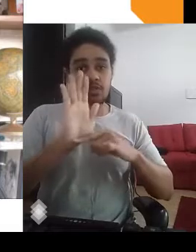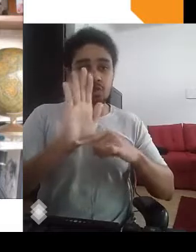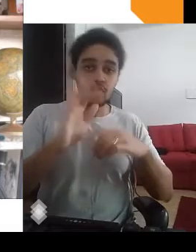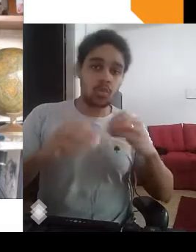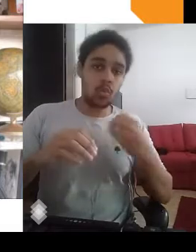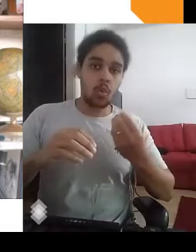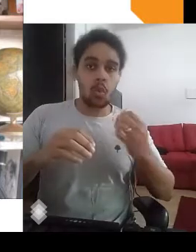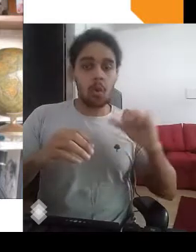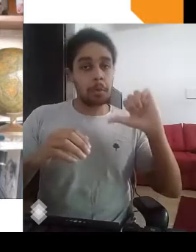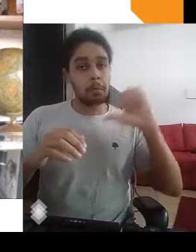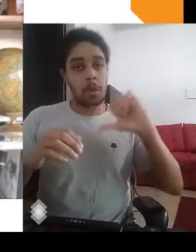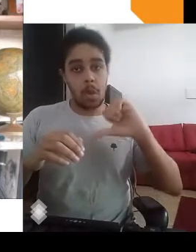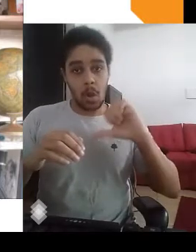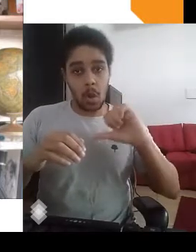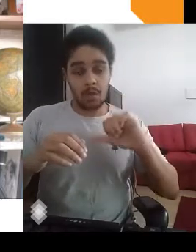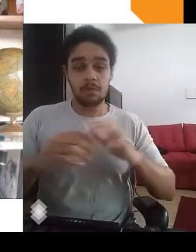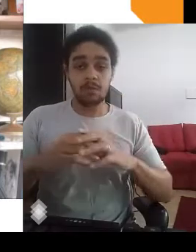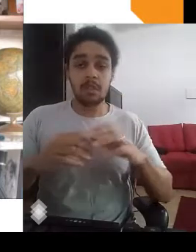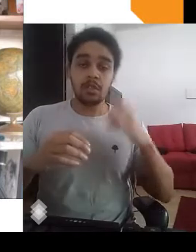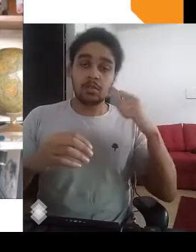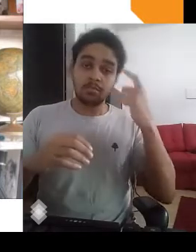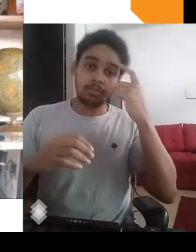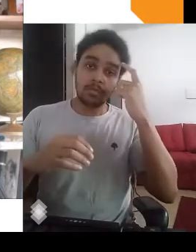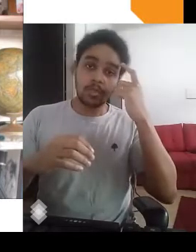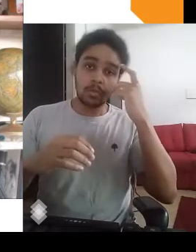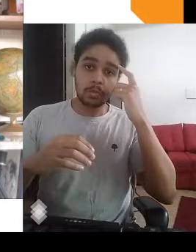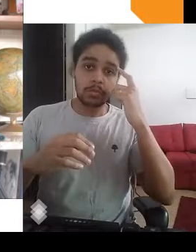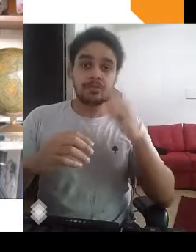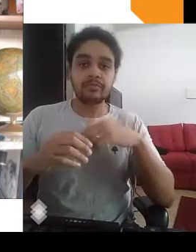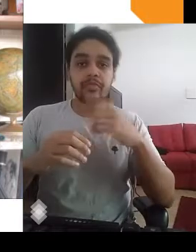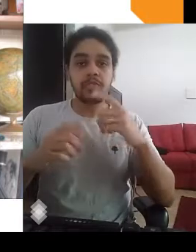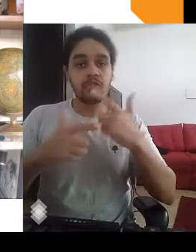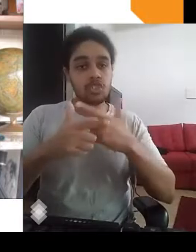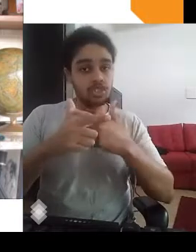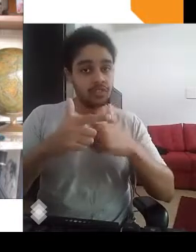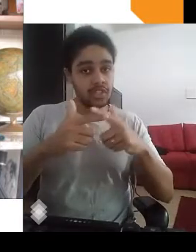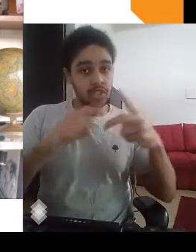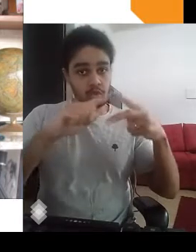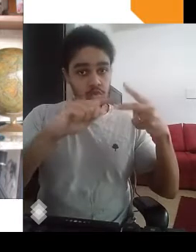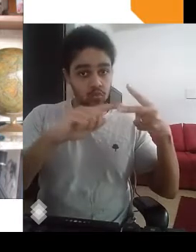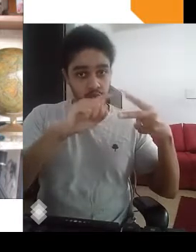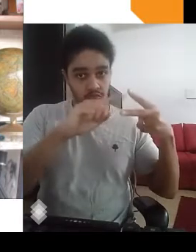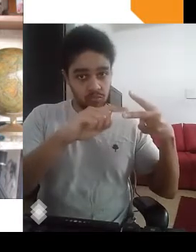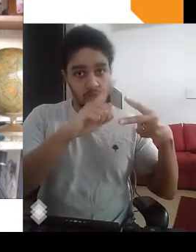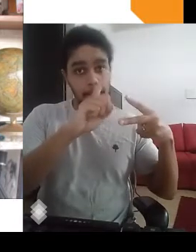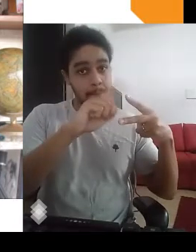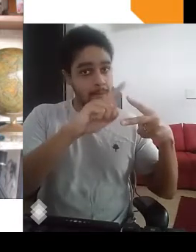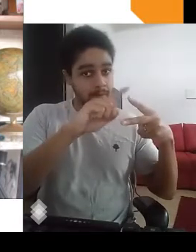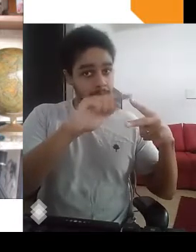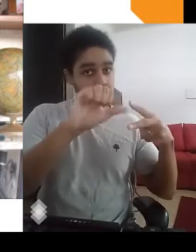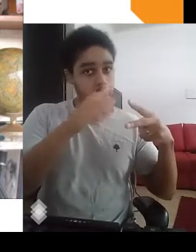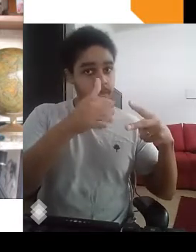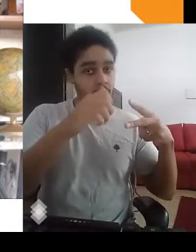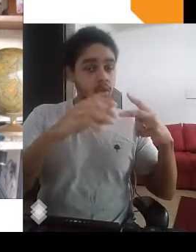ou prejudicar, a gente pensou da seguinte maneira: vamos dividir essa temática em 2 partes. Na